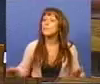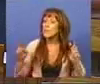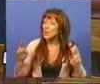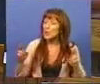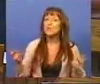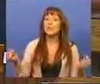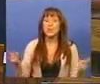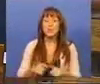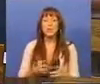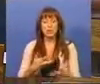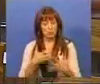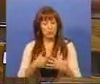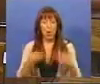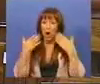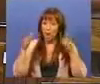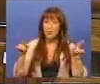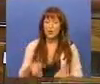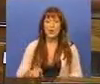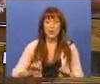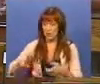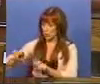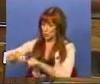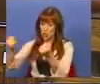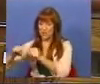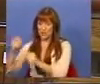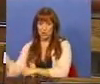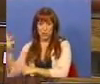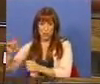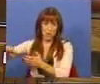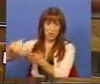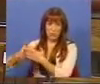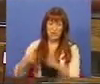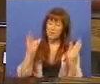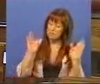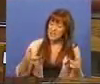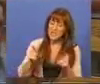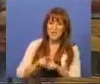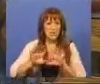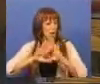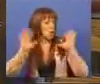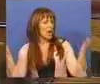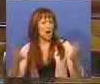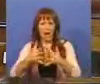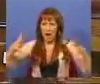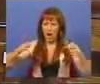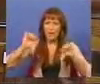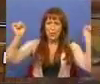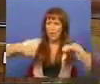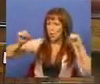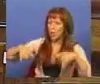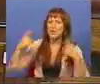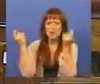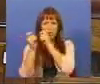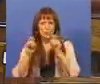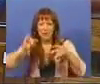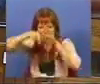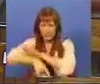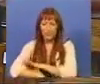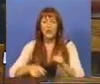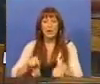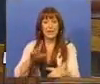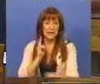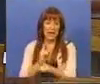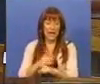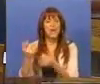e até sublinhando a abertura que os proponentes aqui disseram, deve haver um alargado consenso e um debate aprofundado sobre isso,